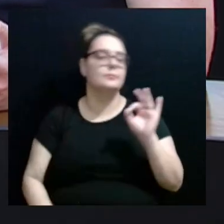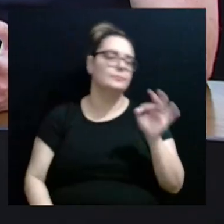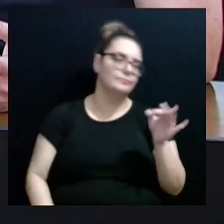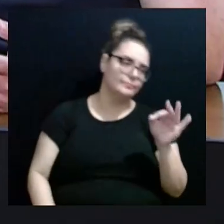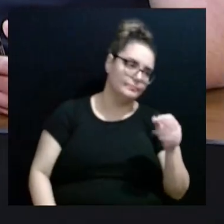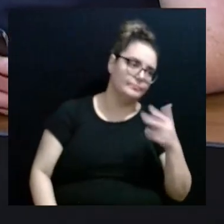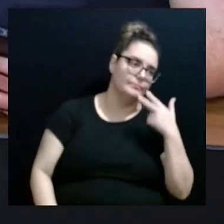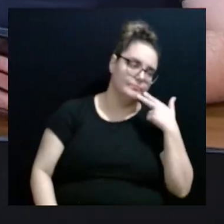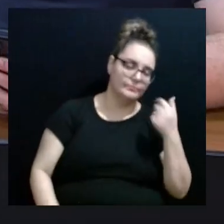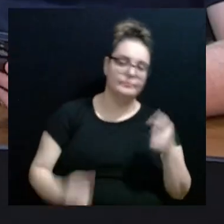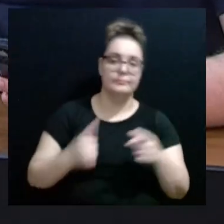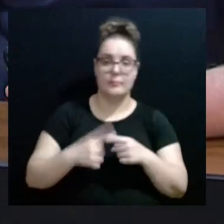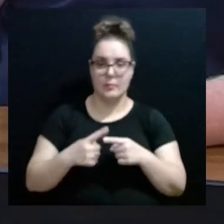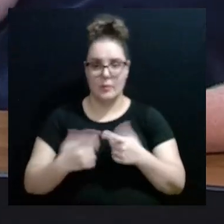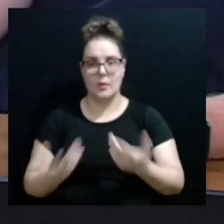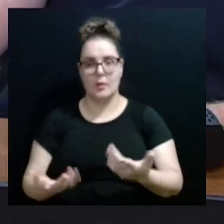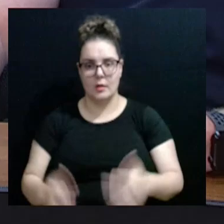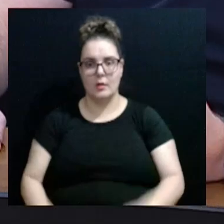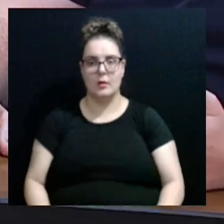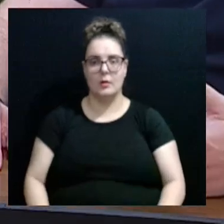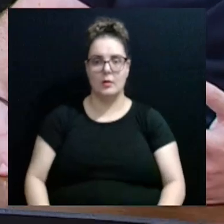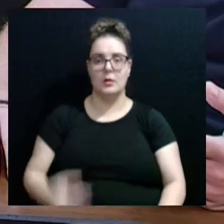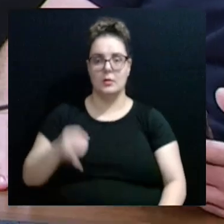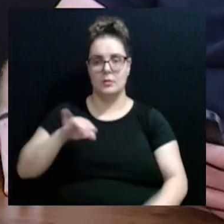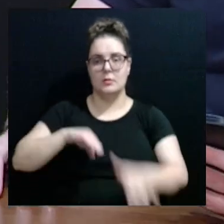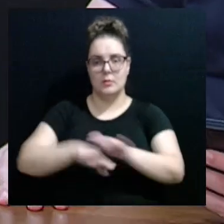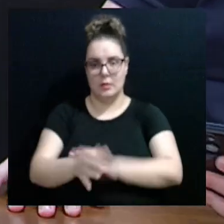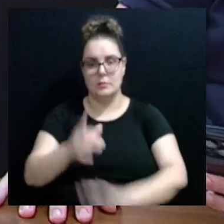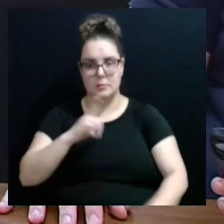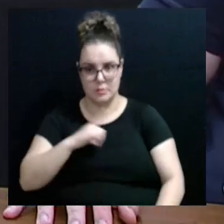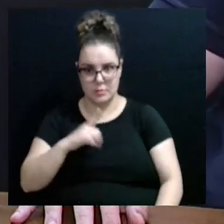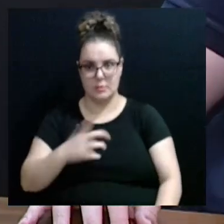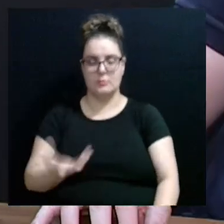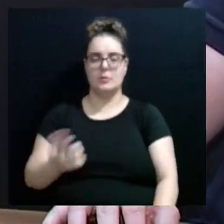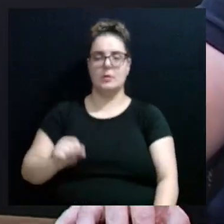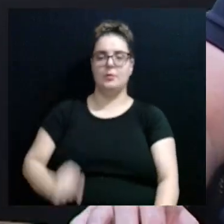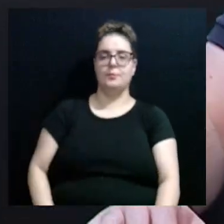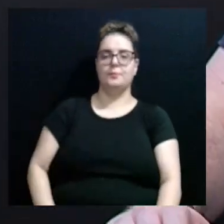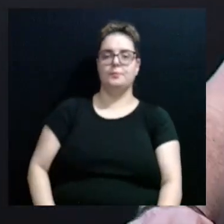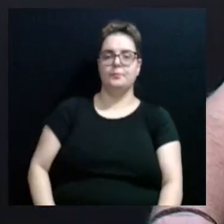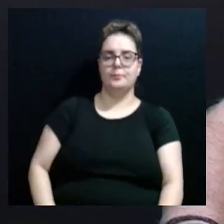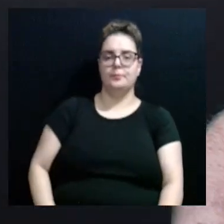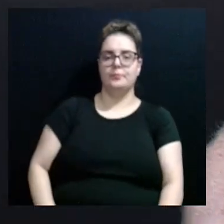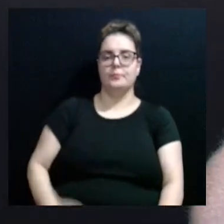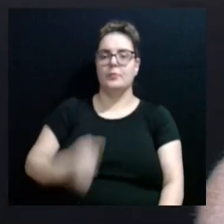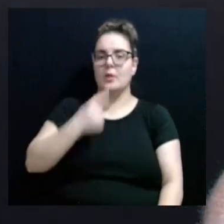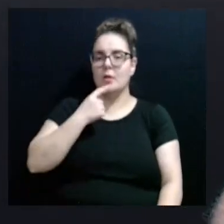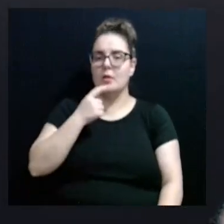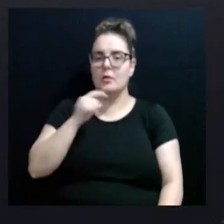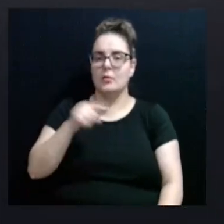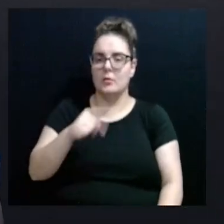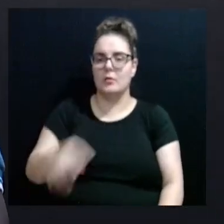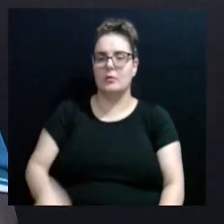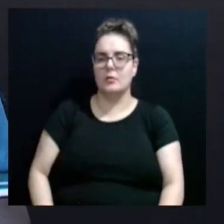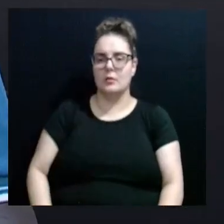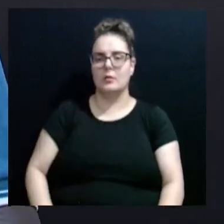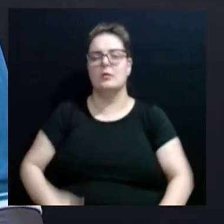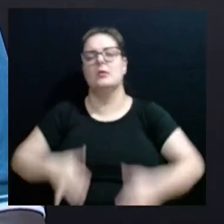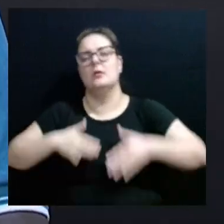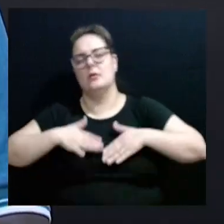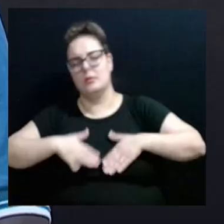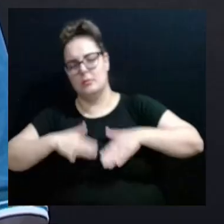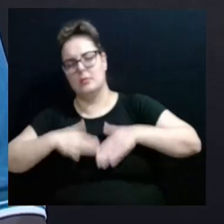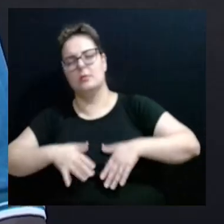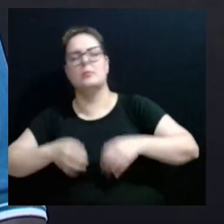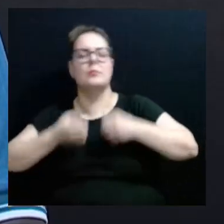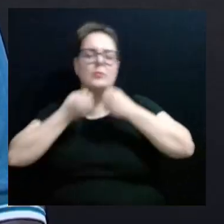se você pegar o hábito, né? Se vocês pegarem o hábito, né, de um feriado tirar para descansar, porque descansar também, ficar em